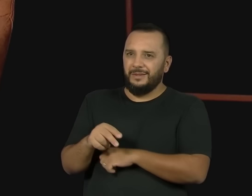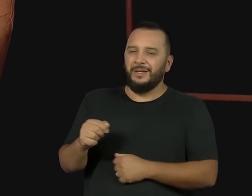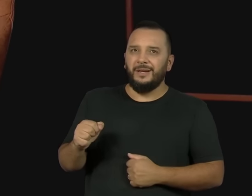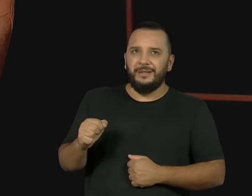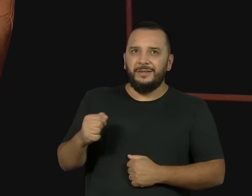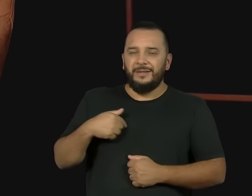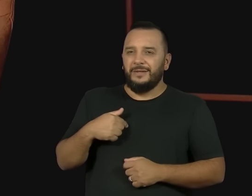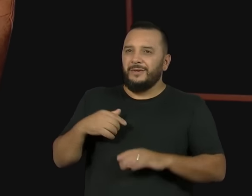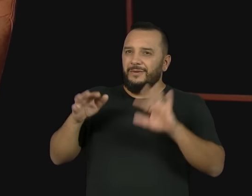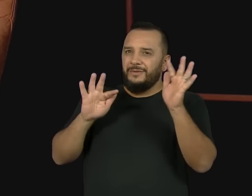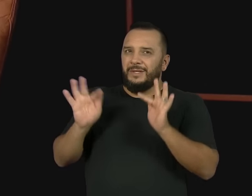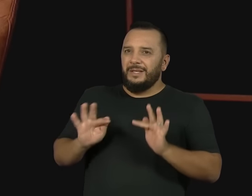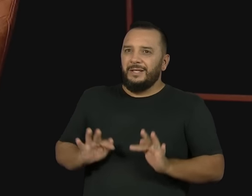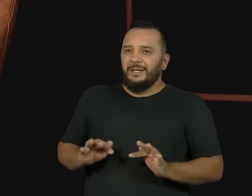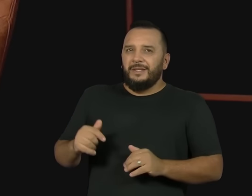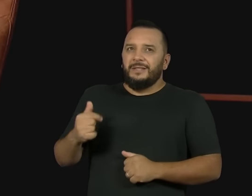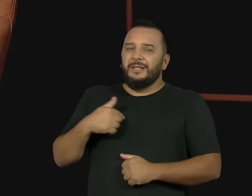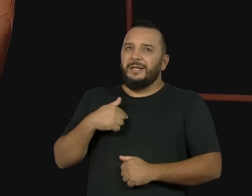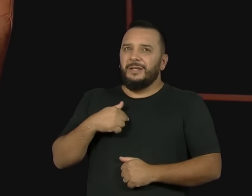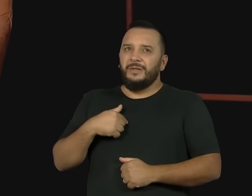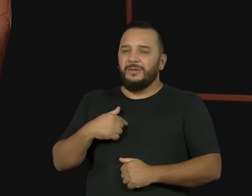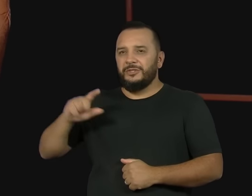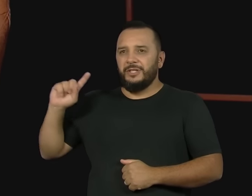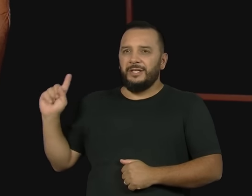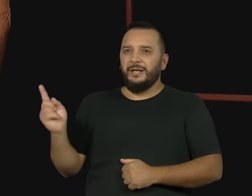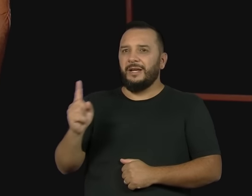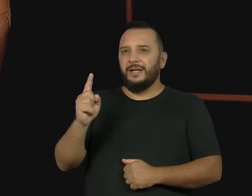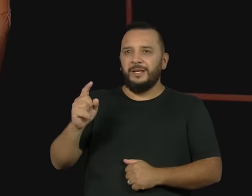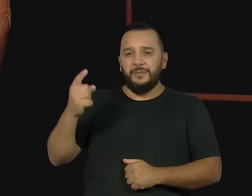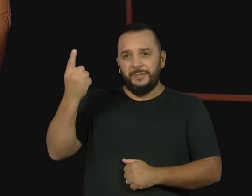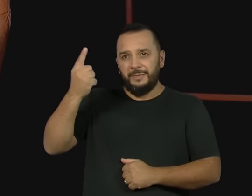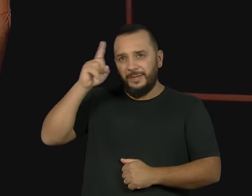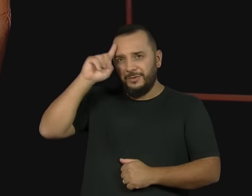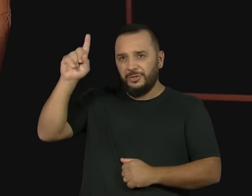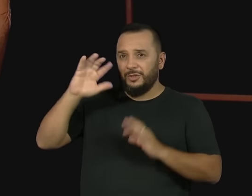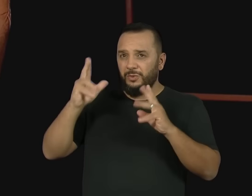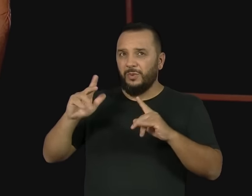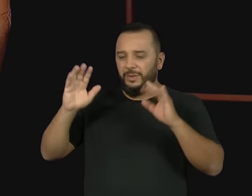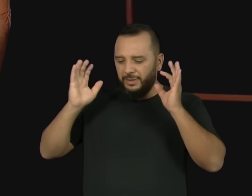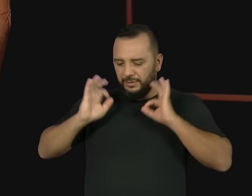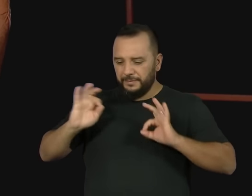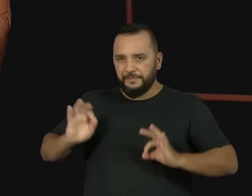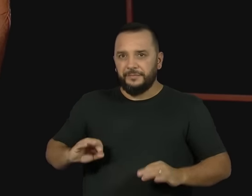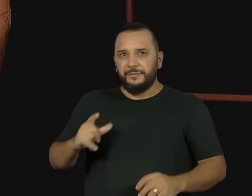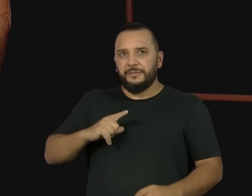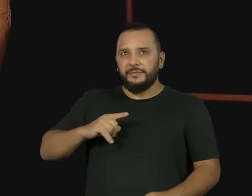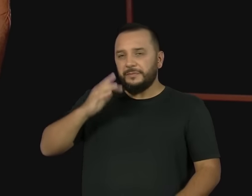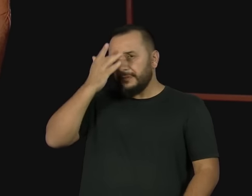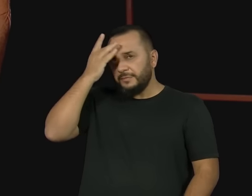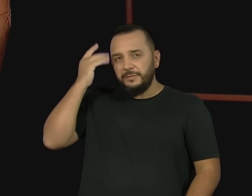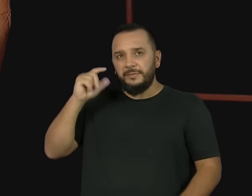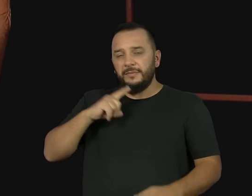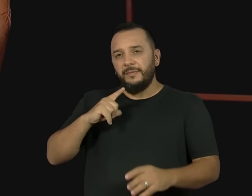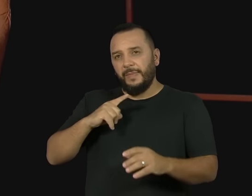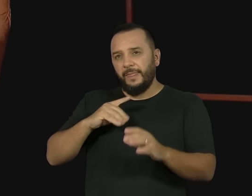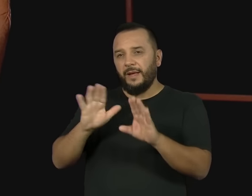toda feliz que eu cheguei, primeiro dia toda arrumadinha, assim, e tinha um pessoal na frente da porta